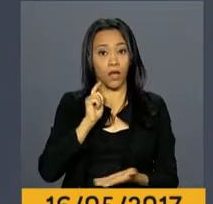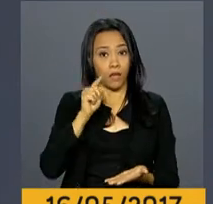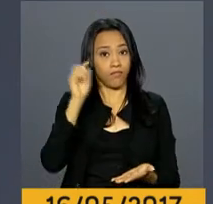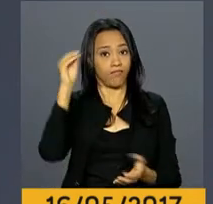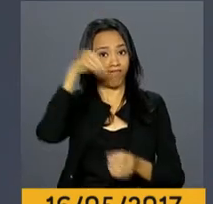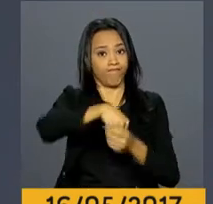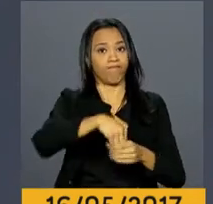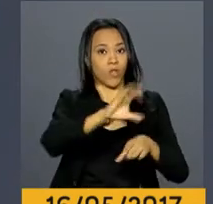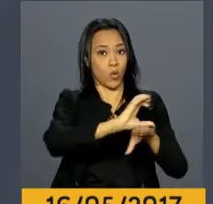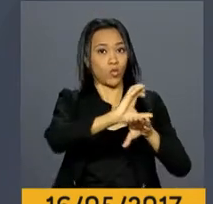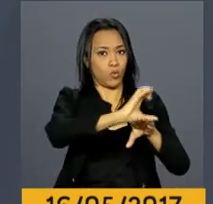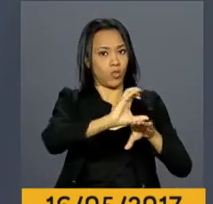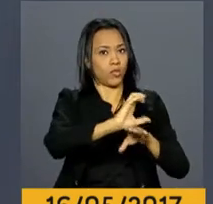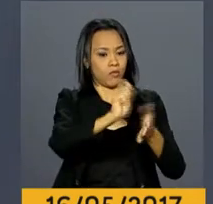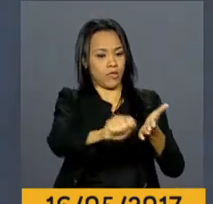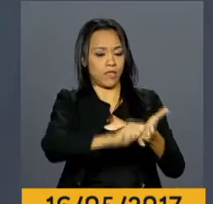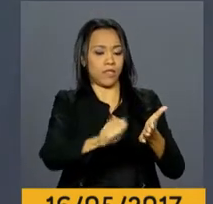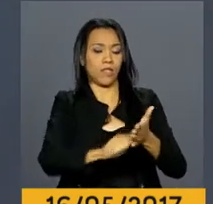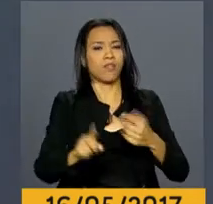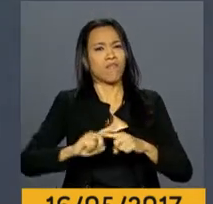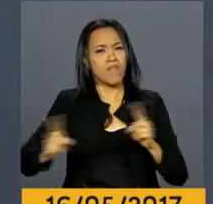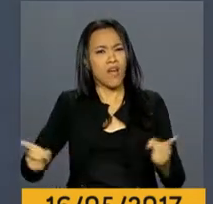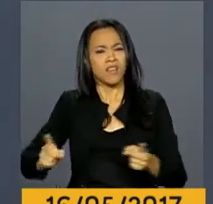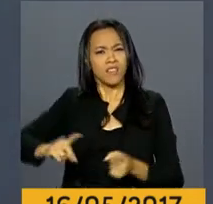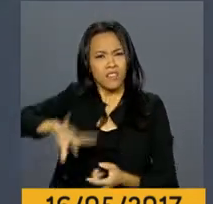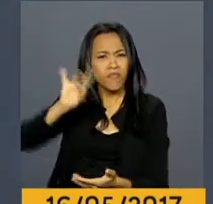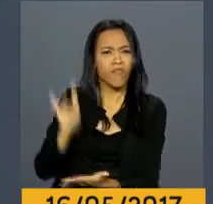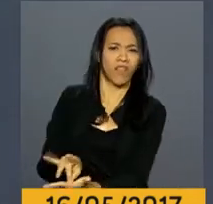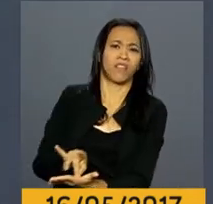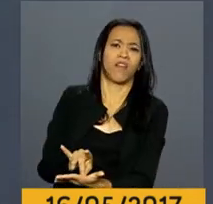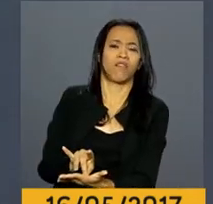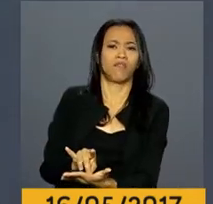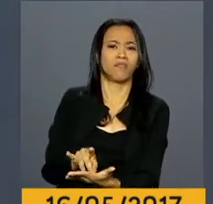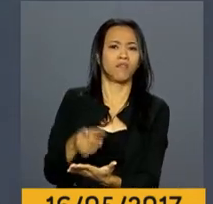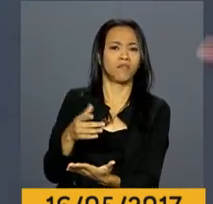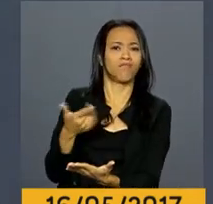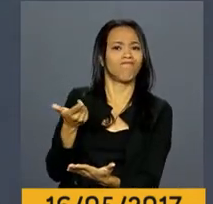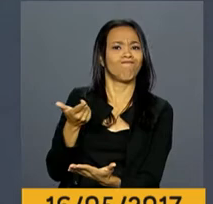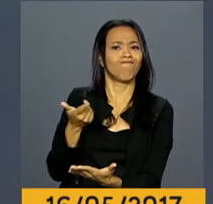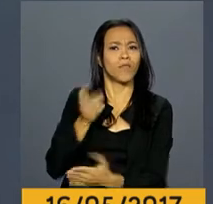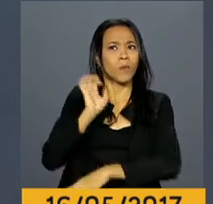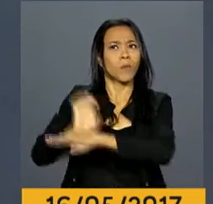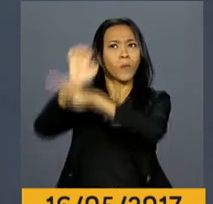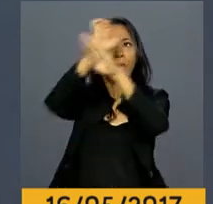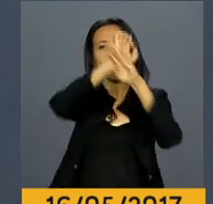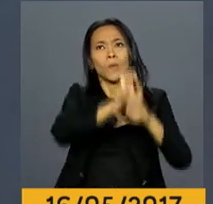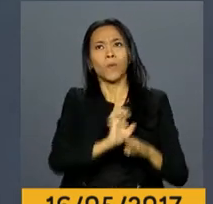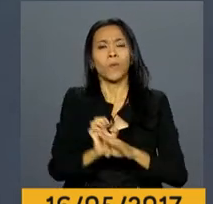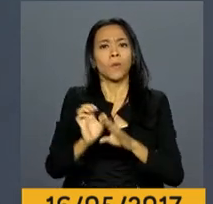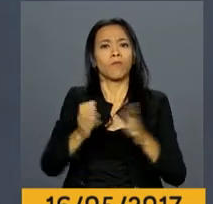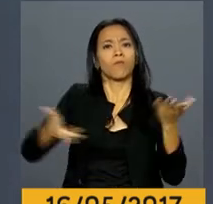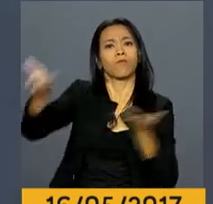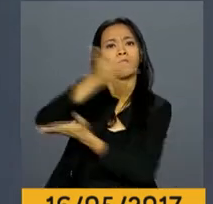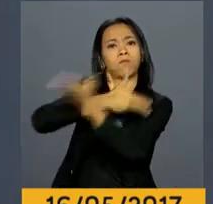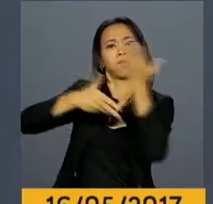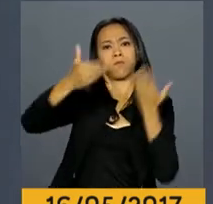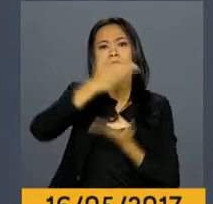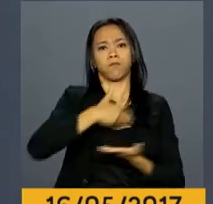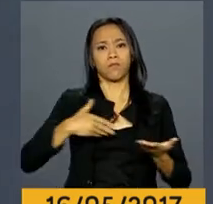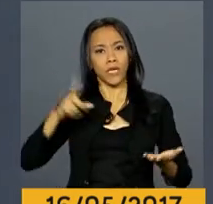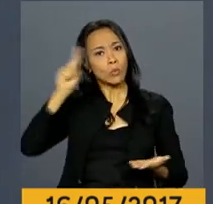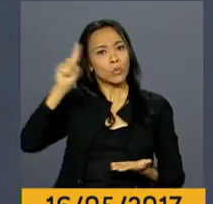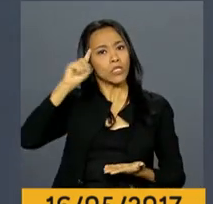na Constituição, mas não temos uma federação real, que é aquilo que se passa no dia a dia do Estado